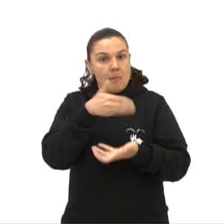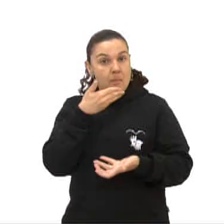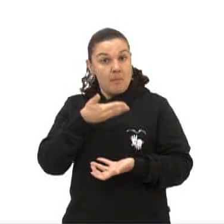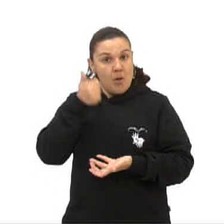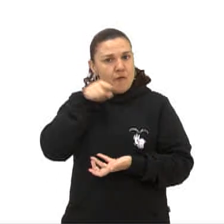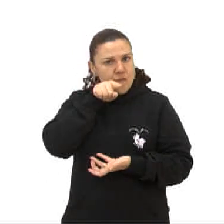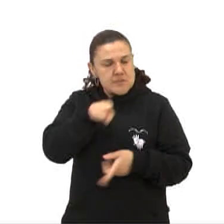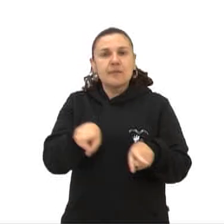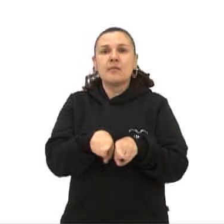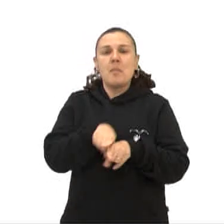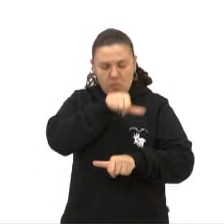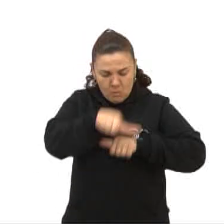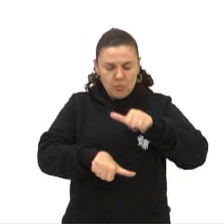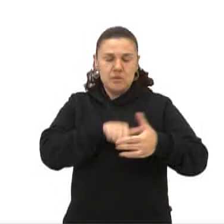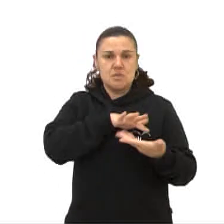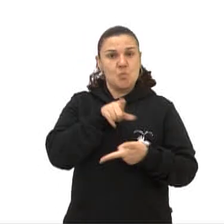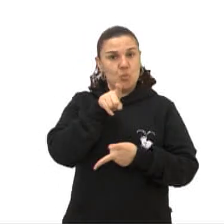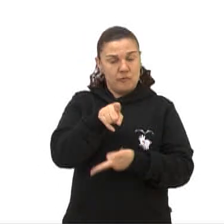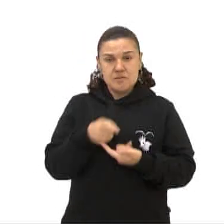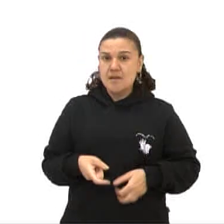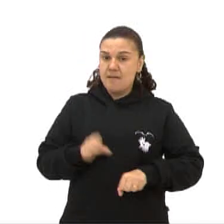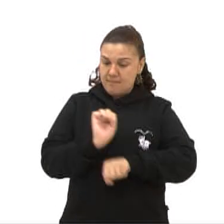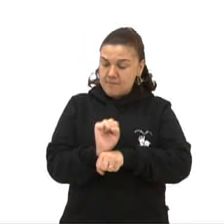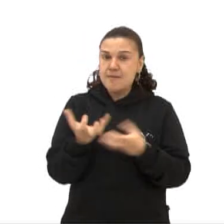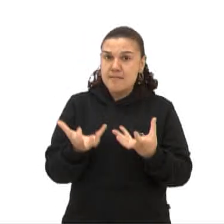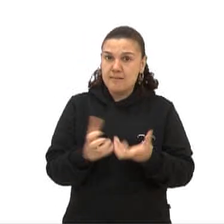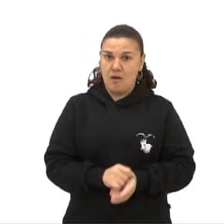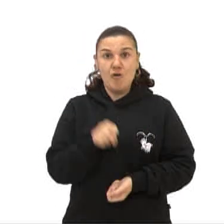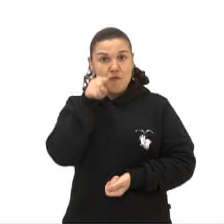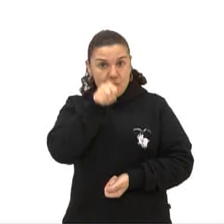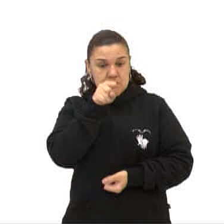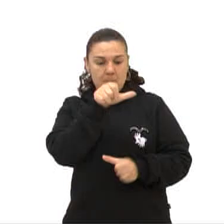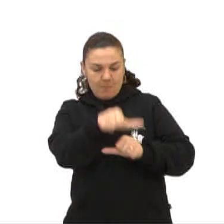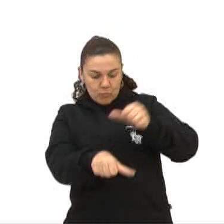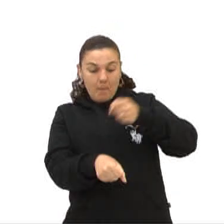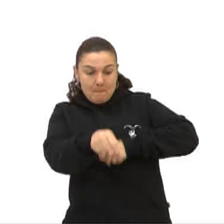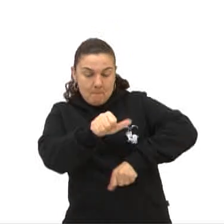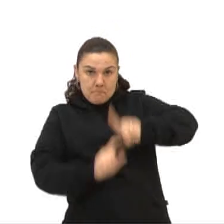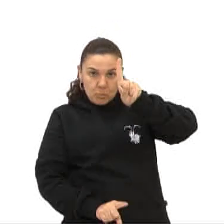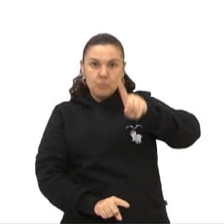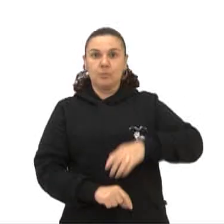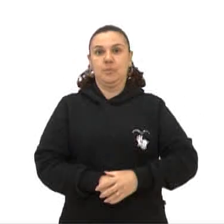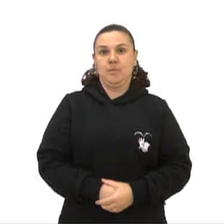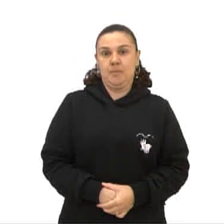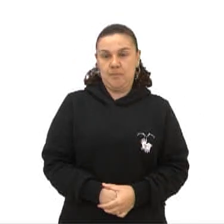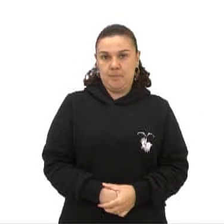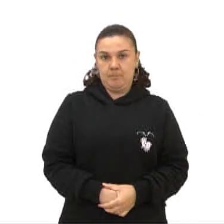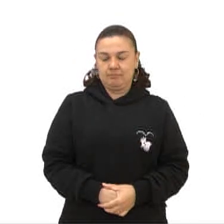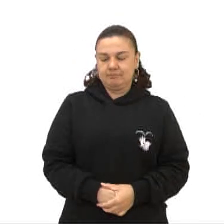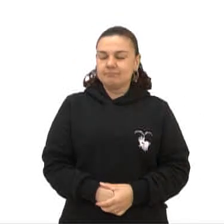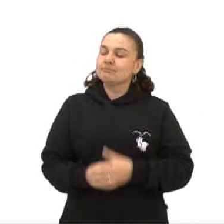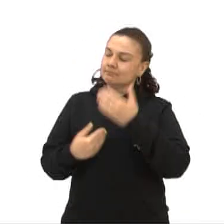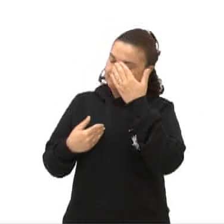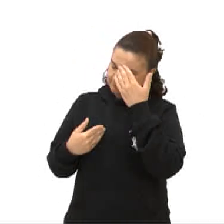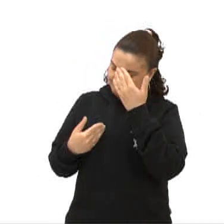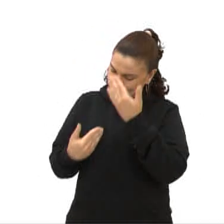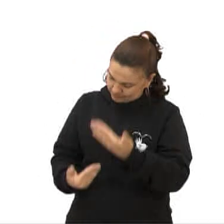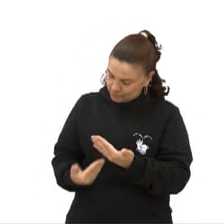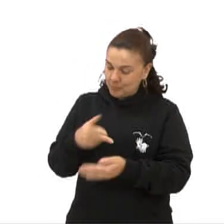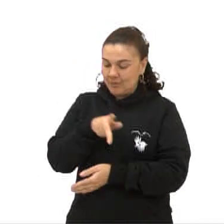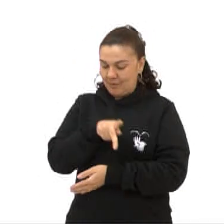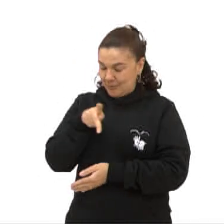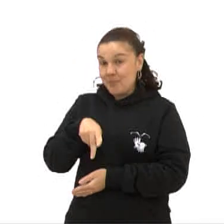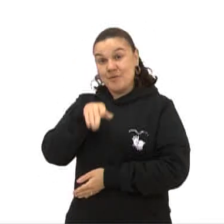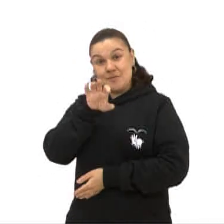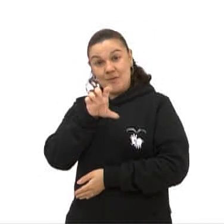mudança no mundo que você espera. Seja você o fator de transformação. Muito obrigado, meu querido